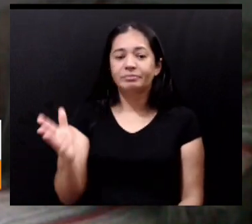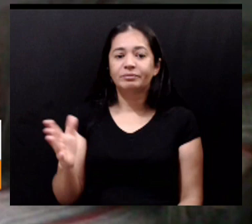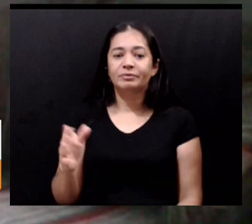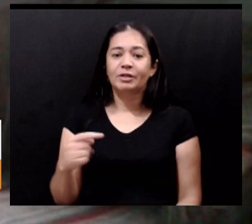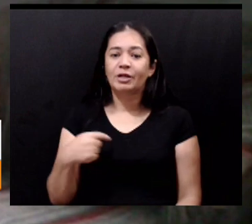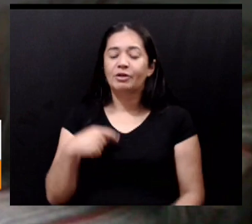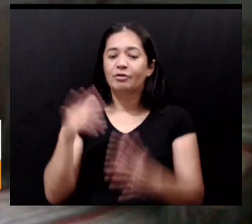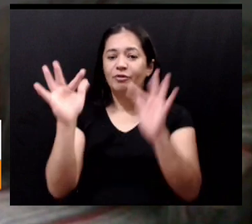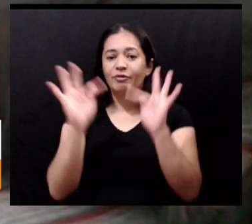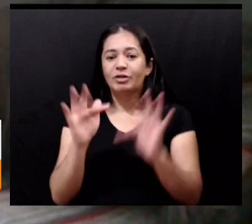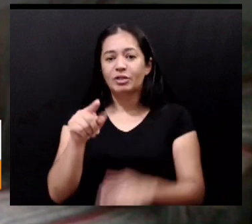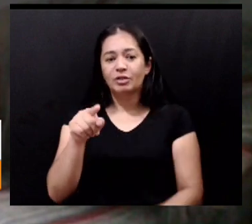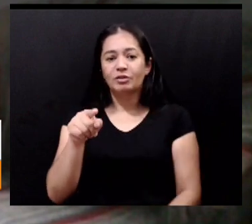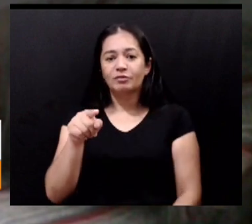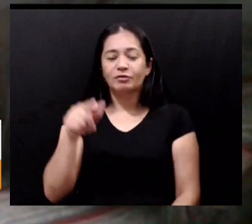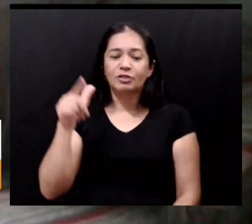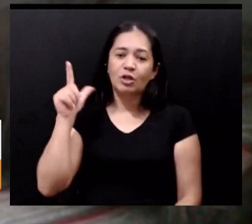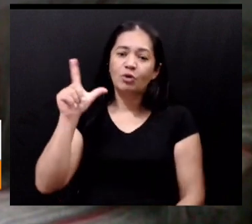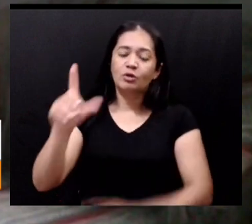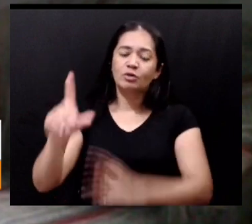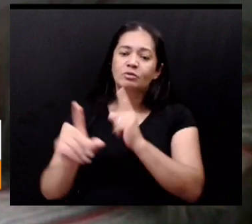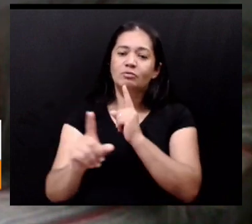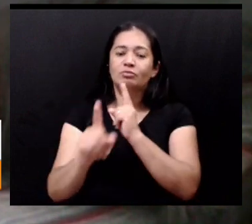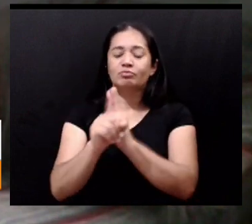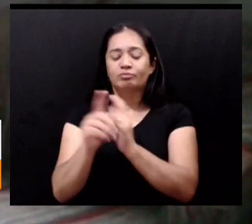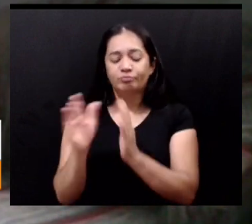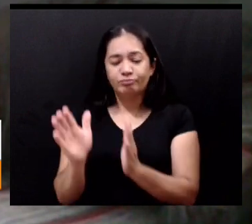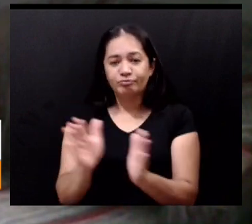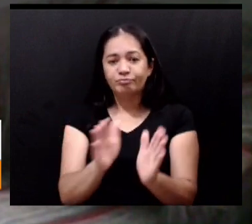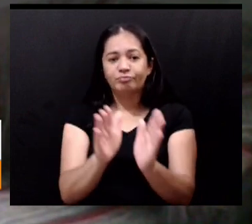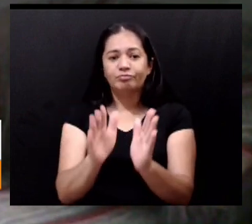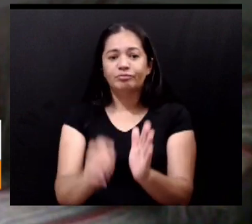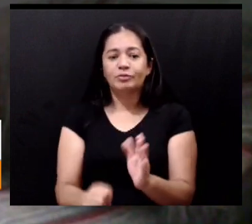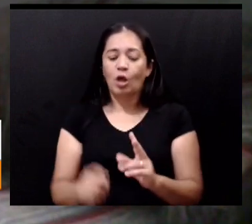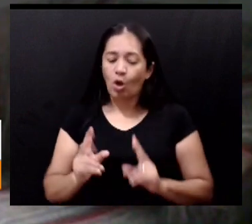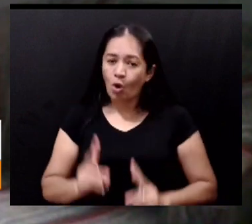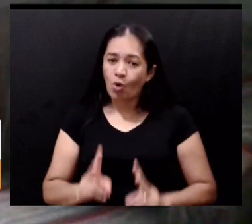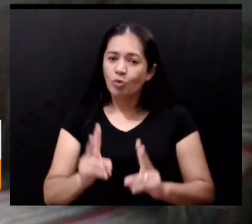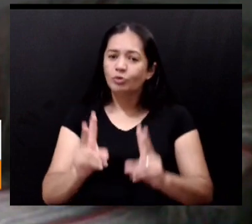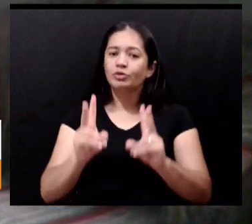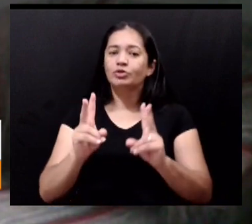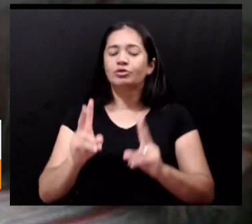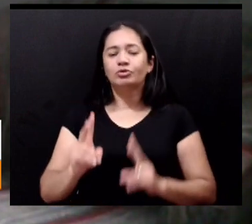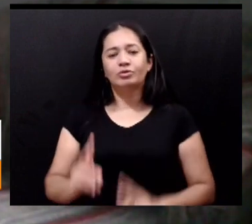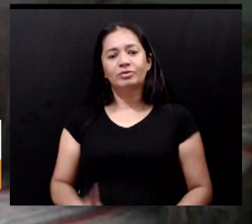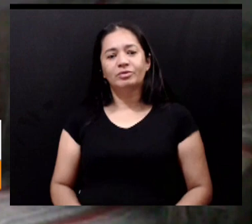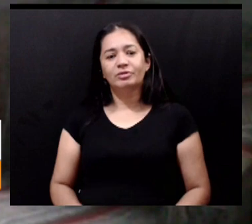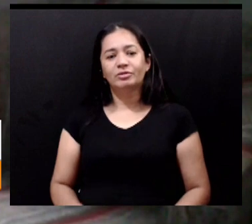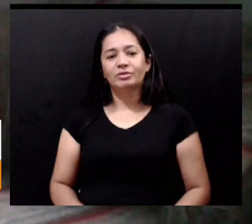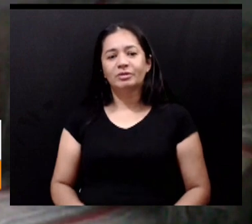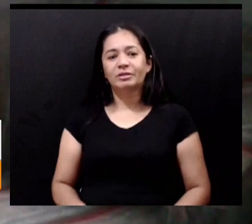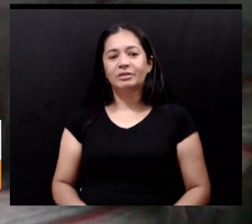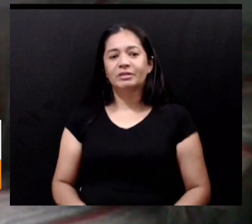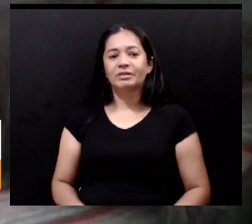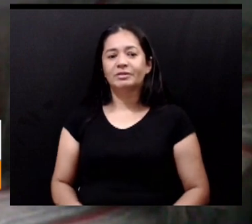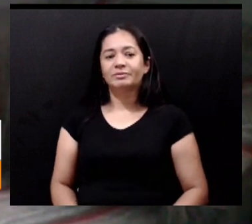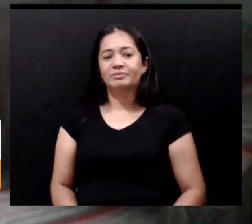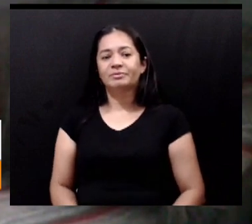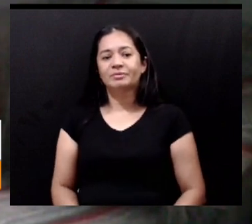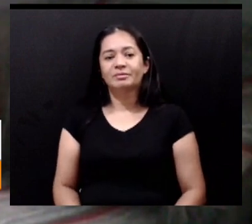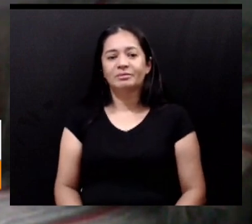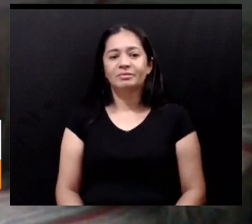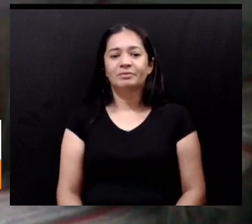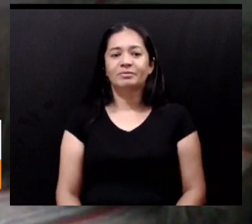tenha encontrado esse caminho. Sim, continue brilhando por ele, enquanto ele fizer para você.